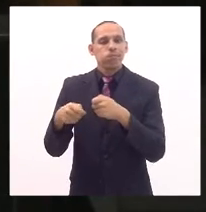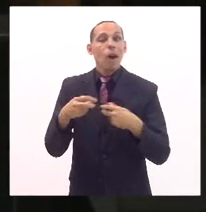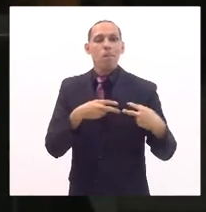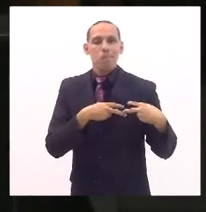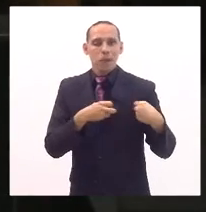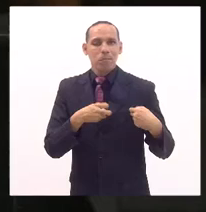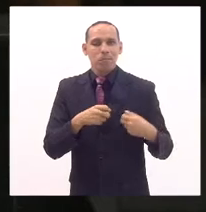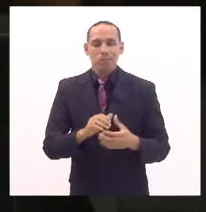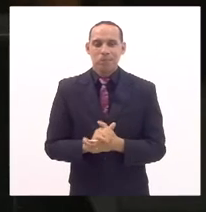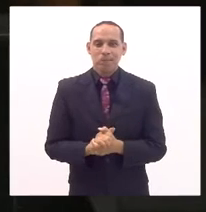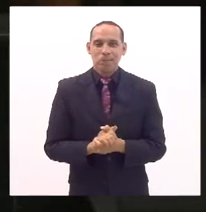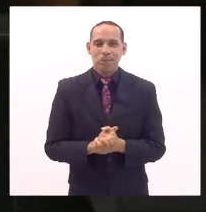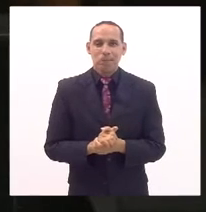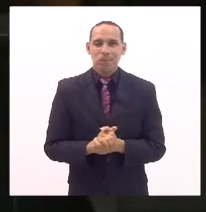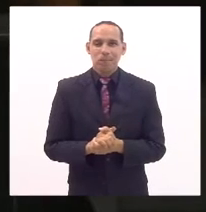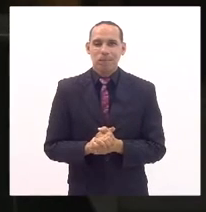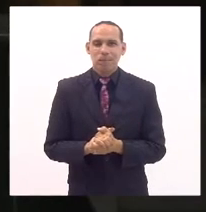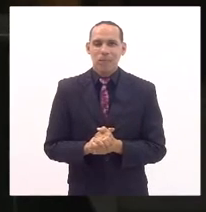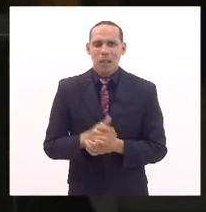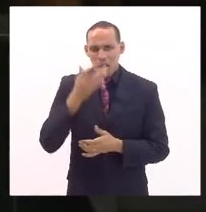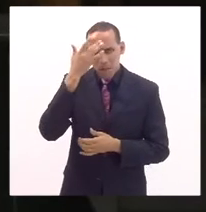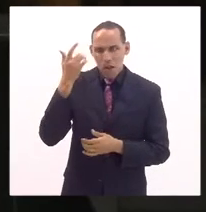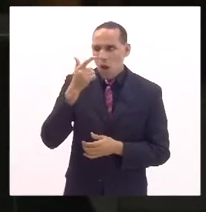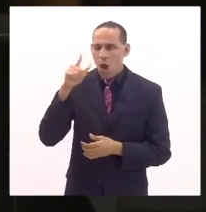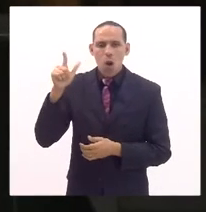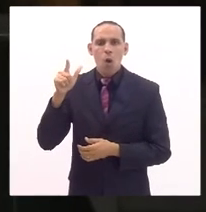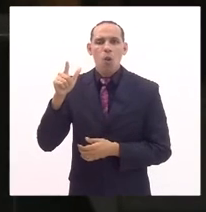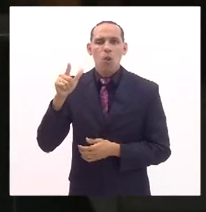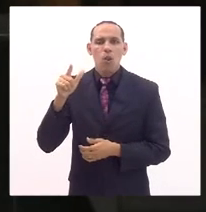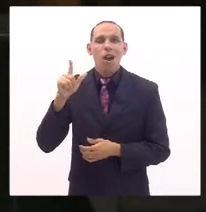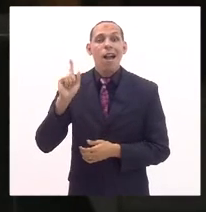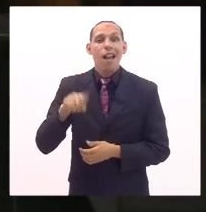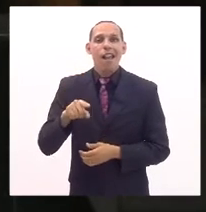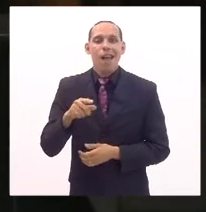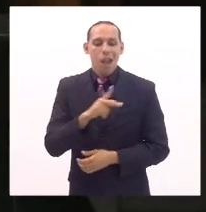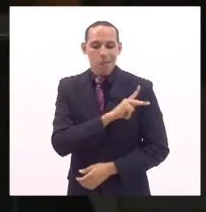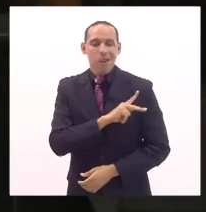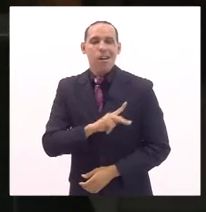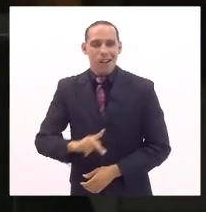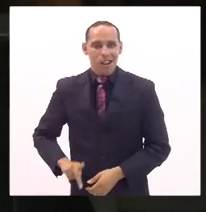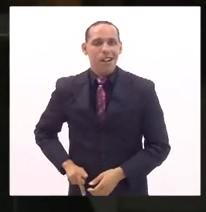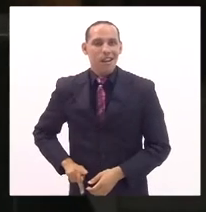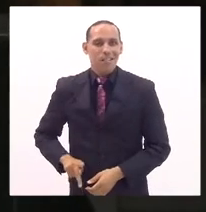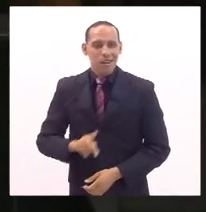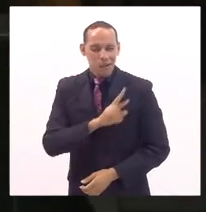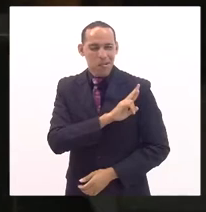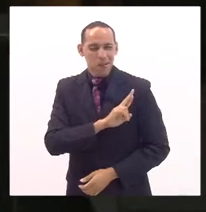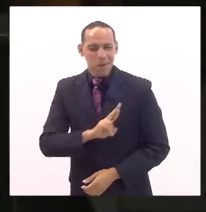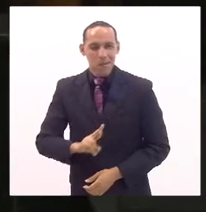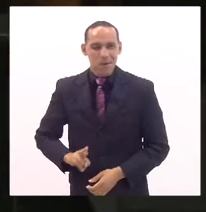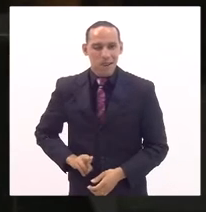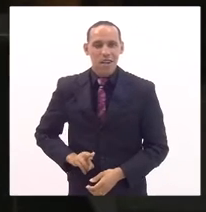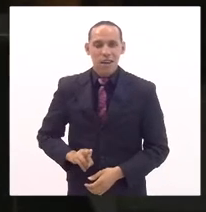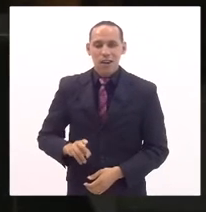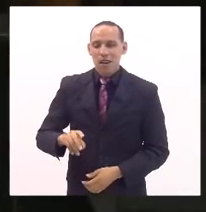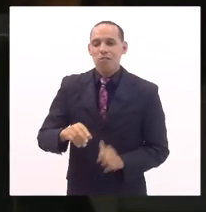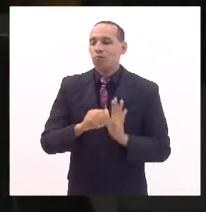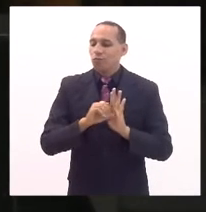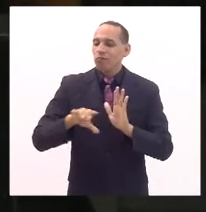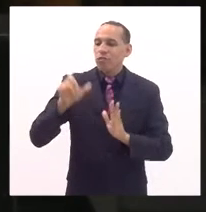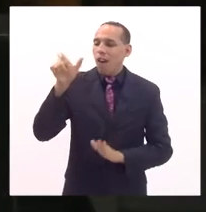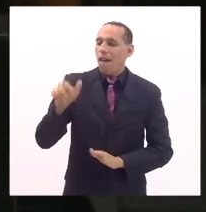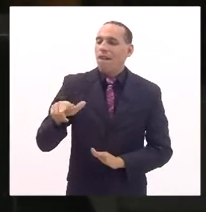Petrobras indicado por alguém que sempre é o presidente da república porque a união